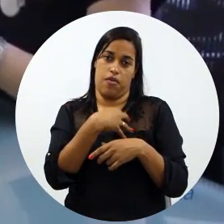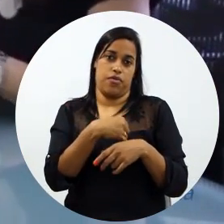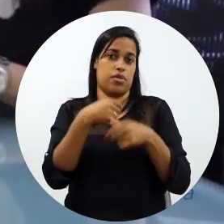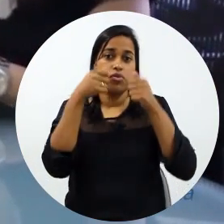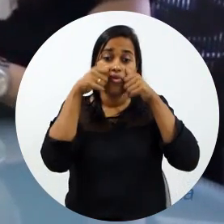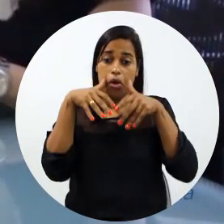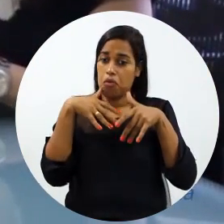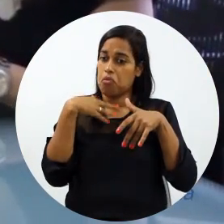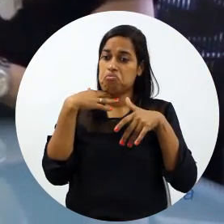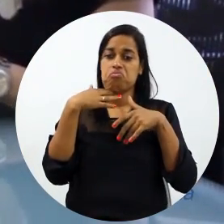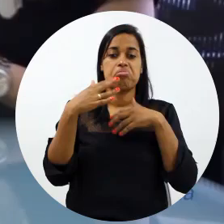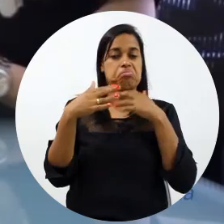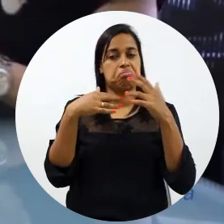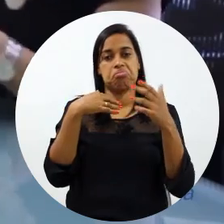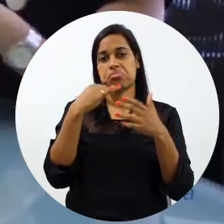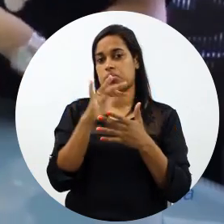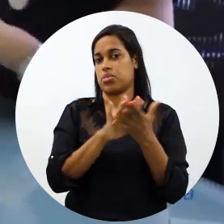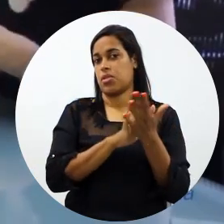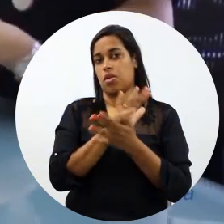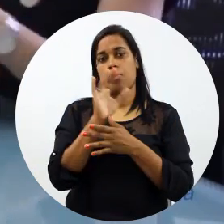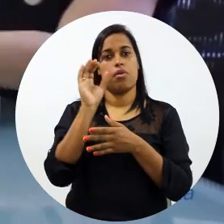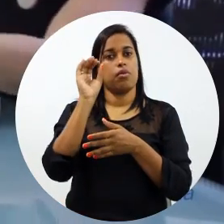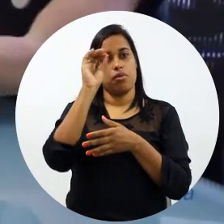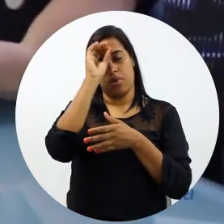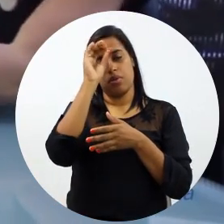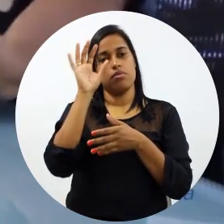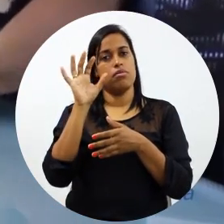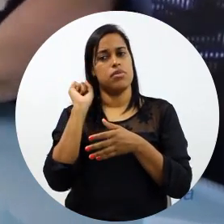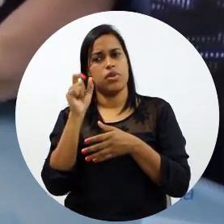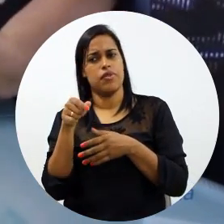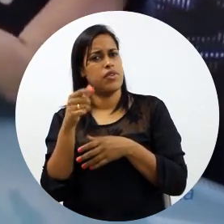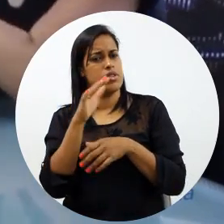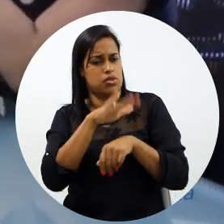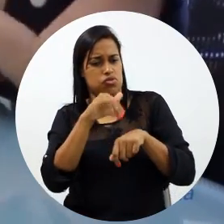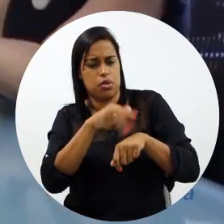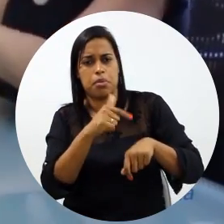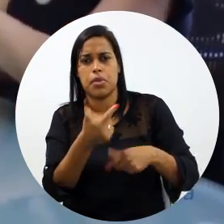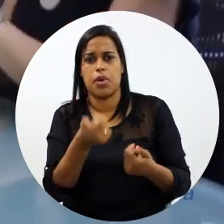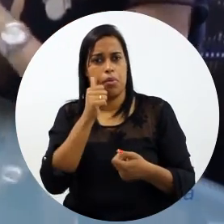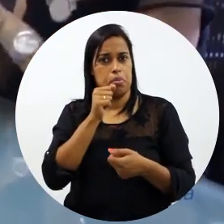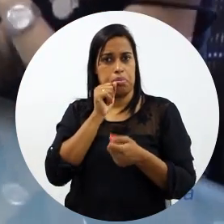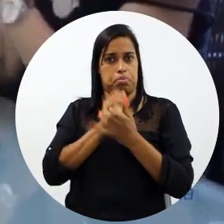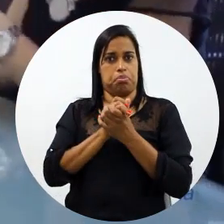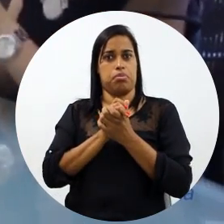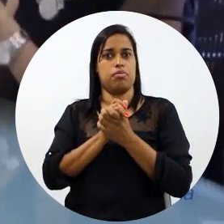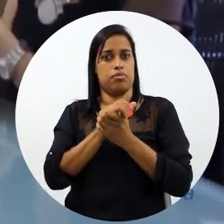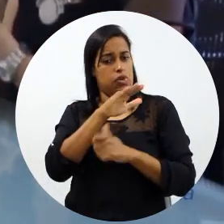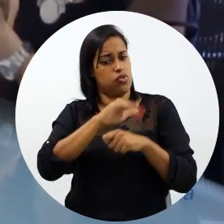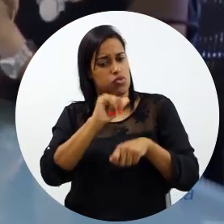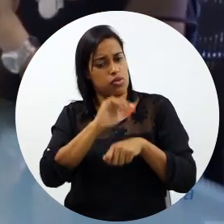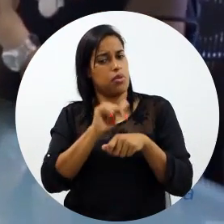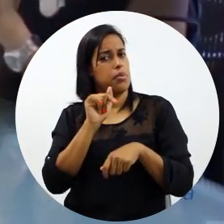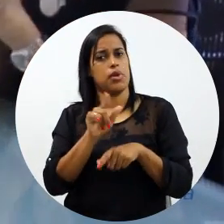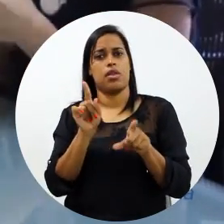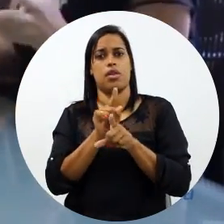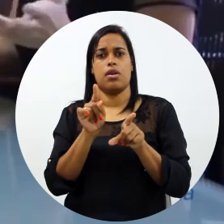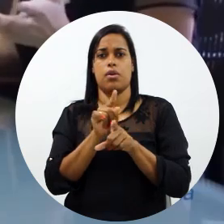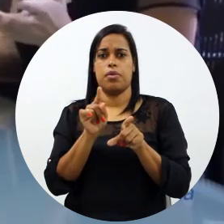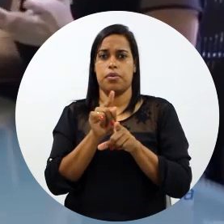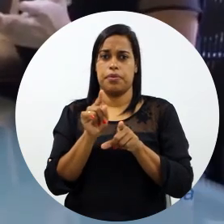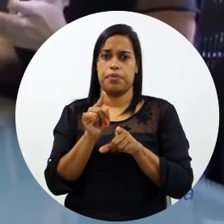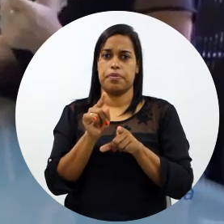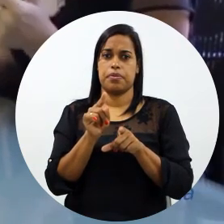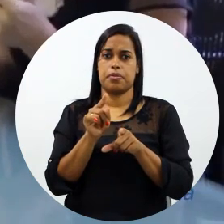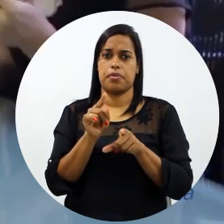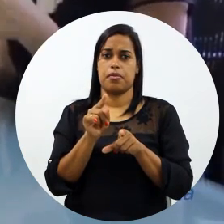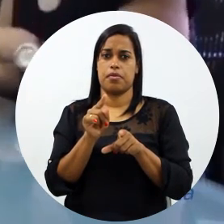não ouvia mais do mesmo jeito. E a esposa precisava dizer, você não está ouvindo não? Lá o garotinho chorar, o bebê chorar. E aí ele, não, o